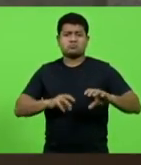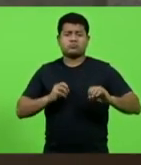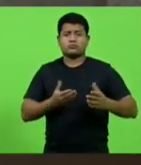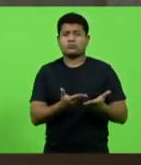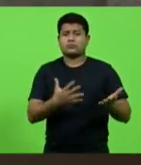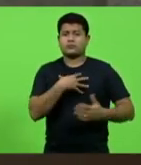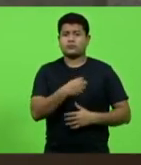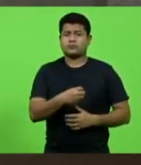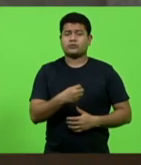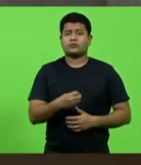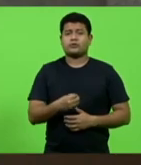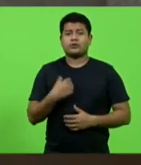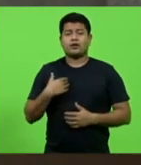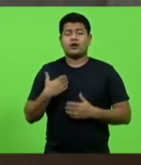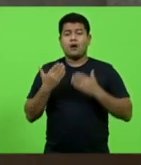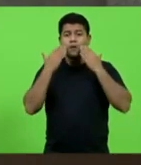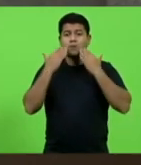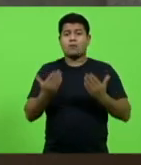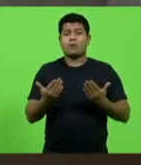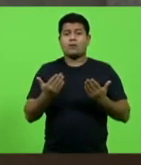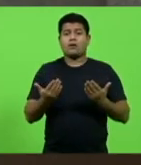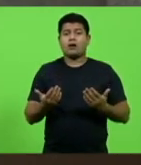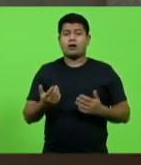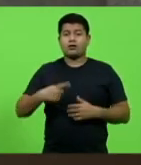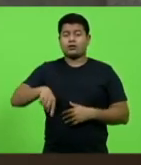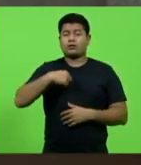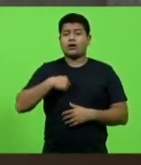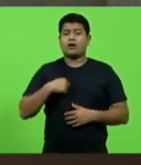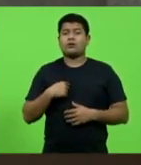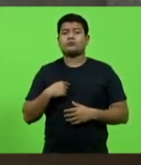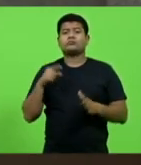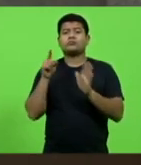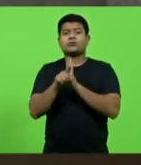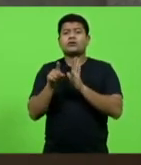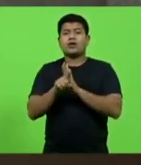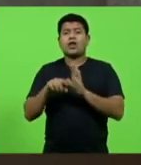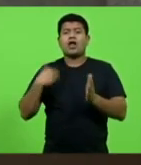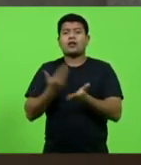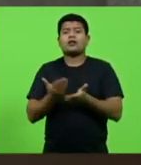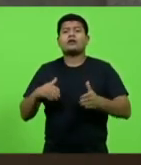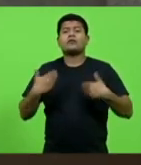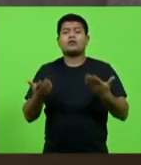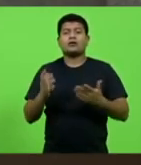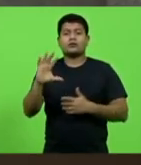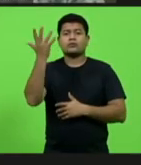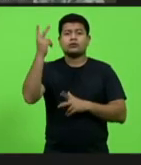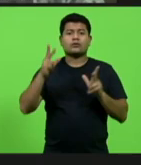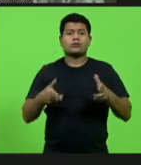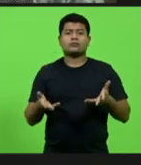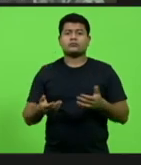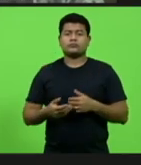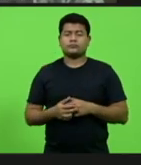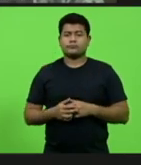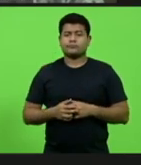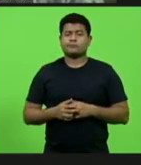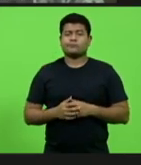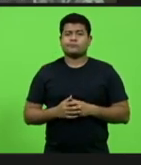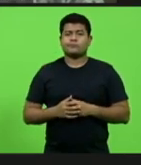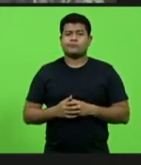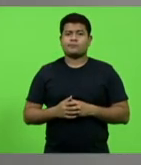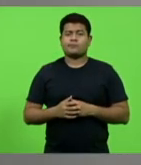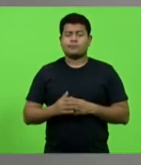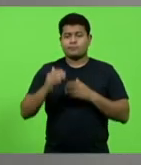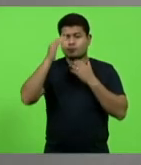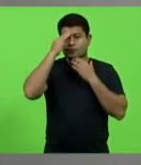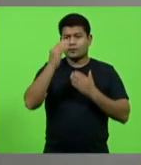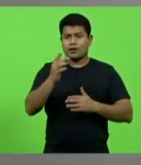diante disso, fica o nosso questionamento. Até quando? Muito obrigado, um forte abraço. Obrigada, doutor